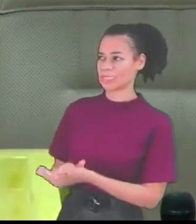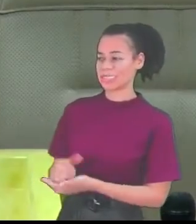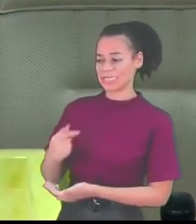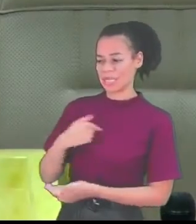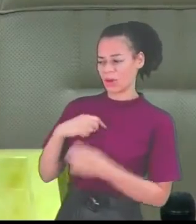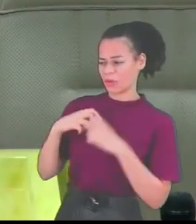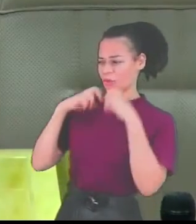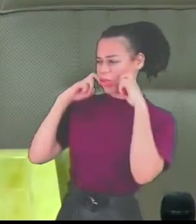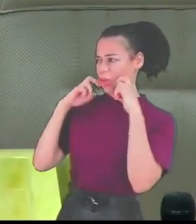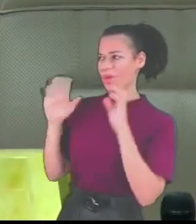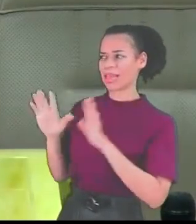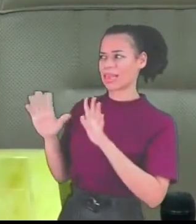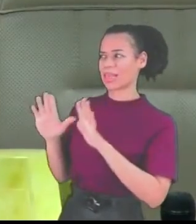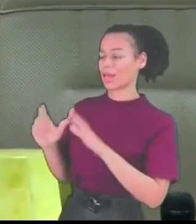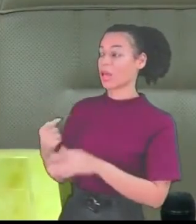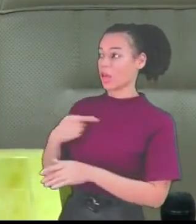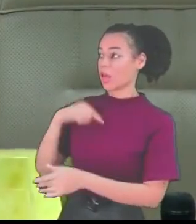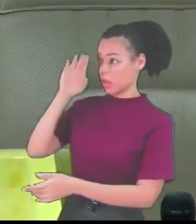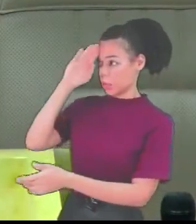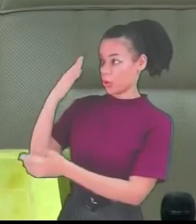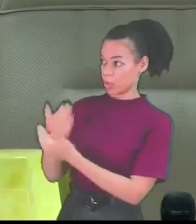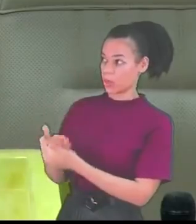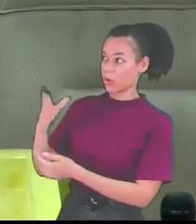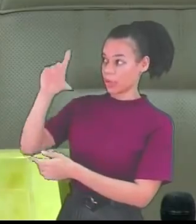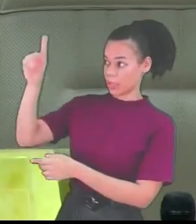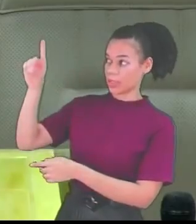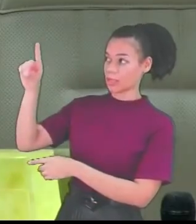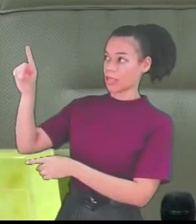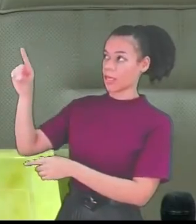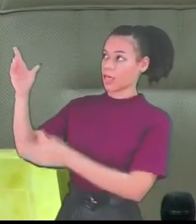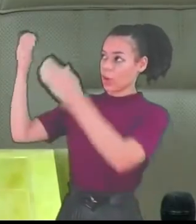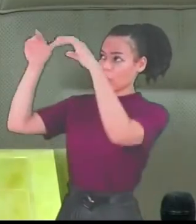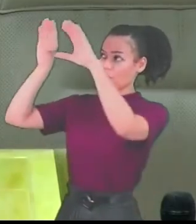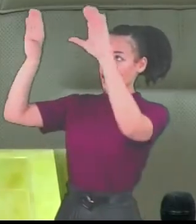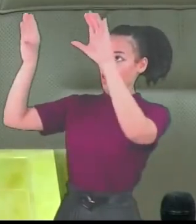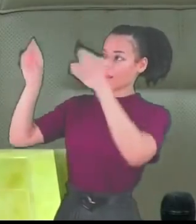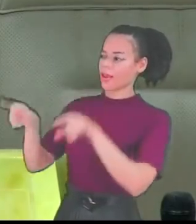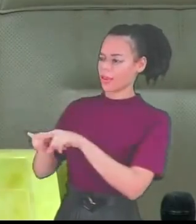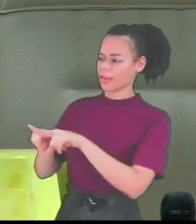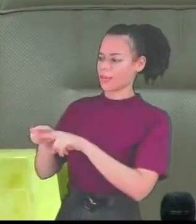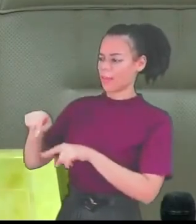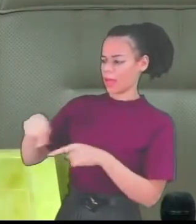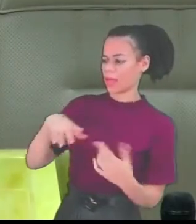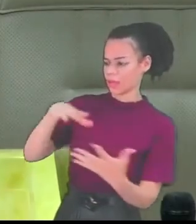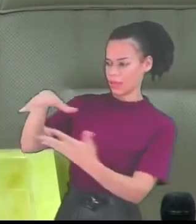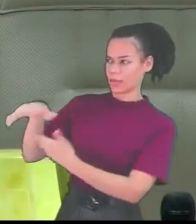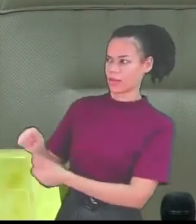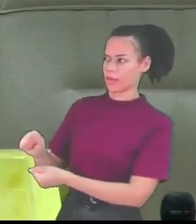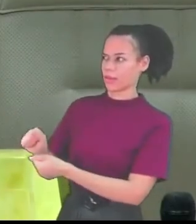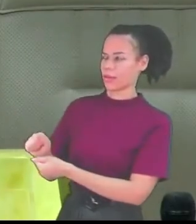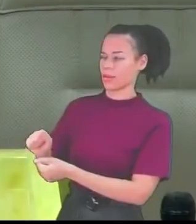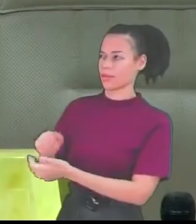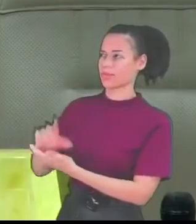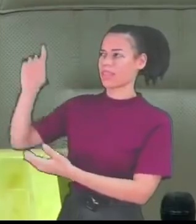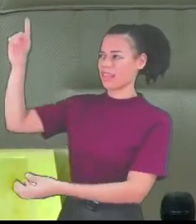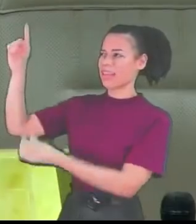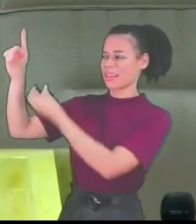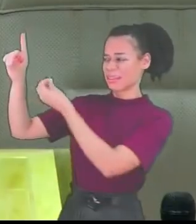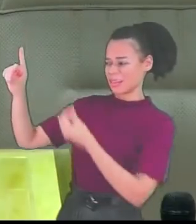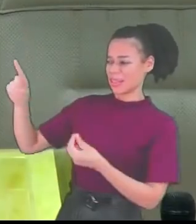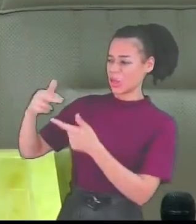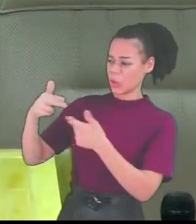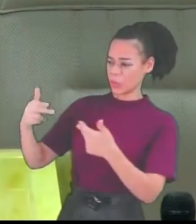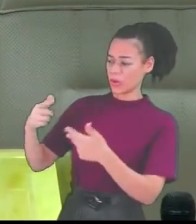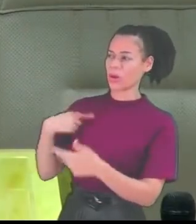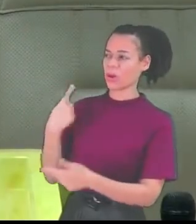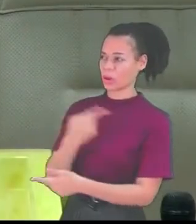esse vexame eu creio que tu és Deus em si Maria Deus embaixo mande algo